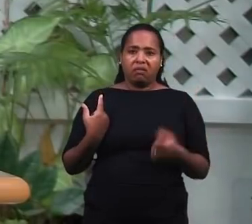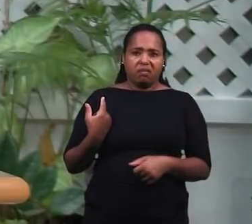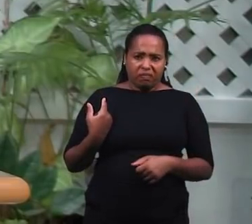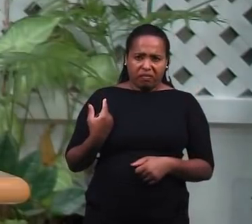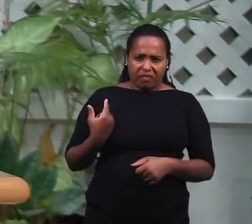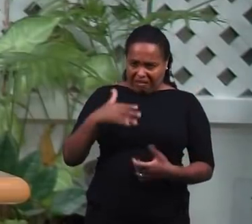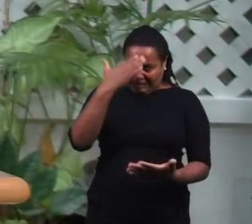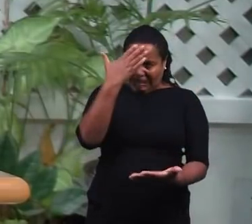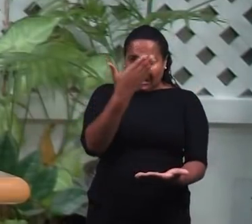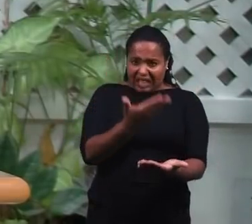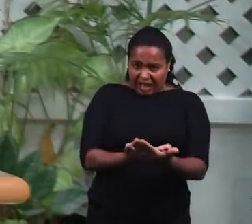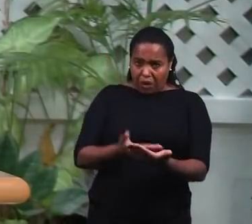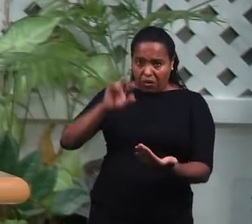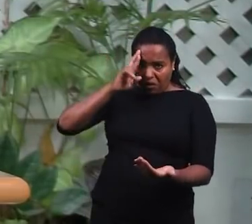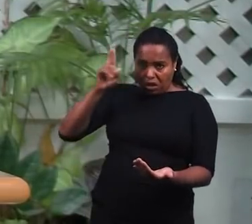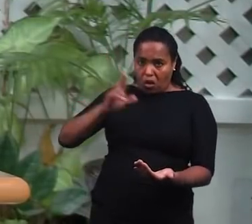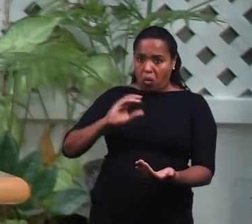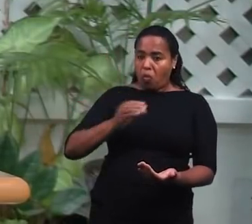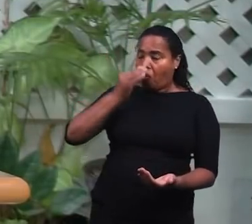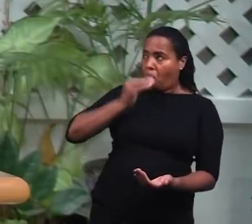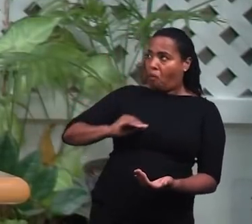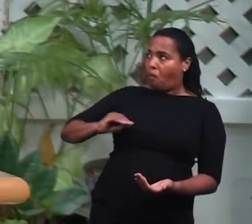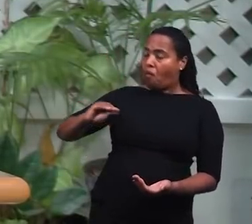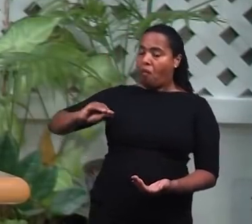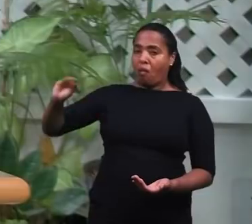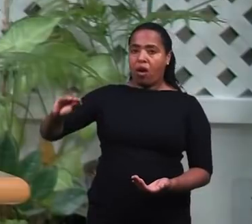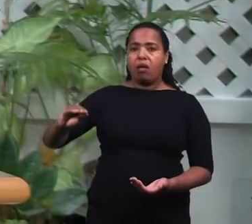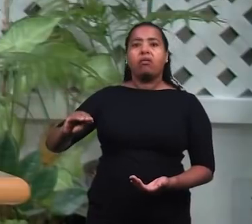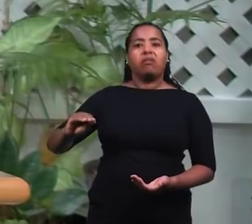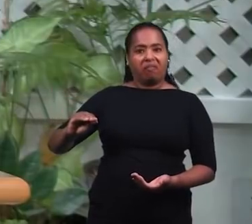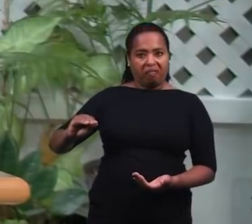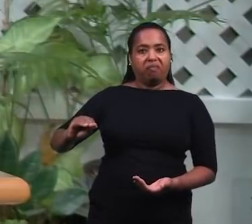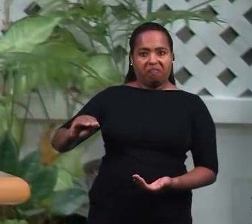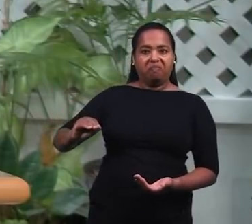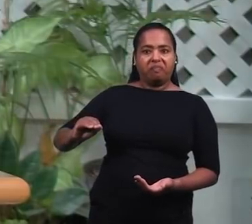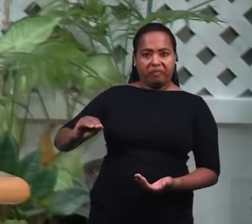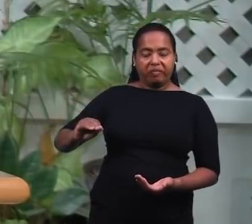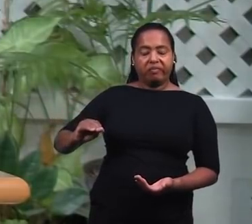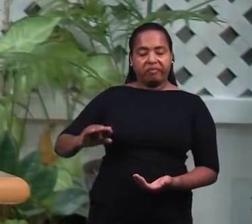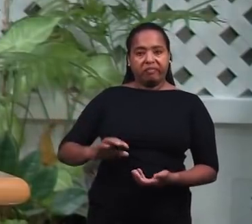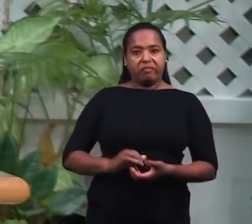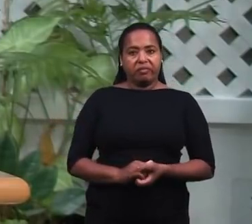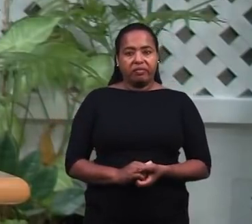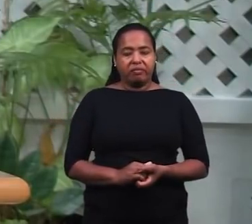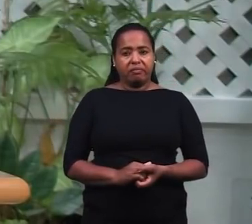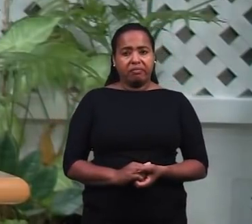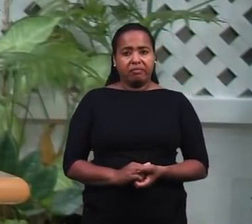creu naquele que criou todas as coisas. O Deus Todo-Poderoso, não creu.